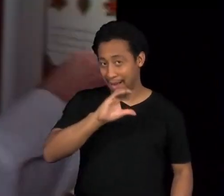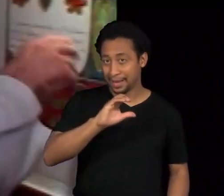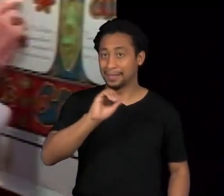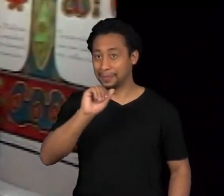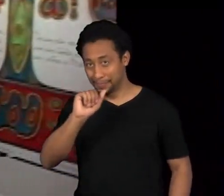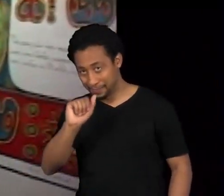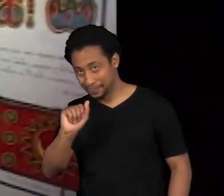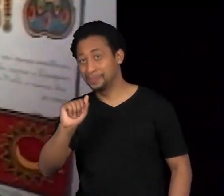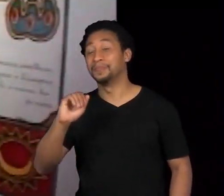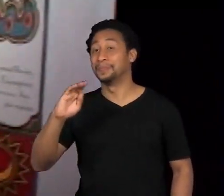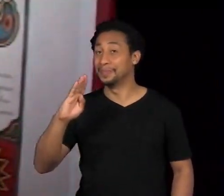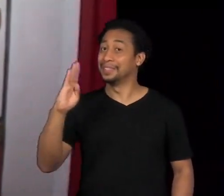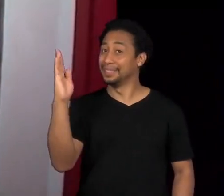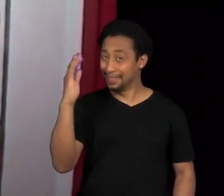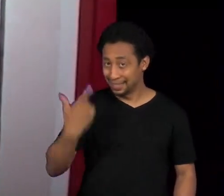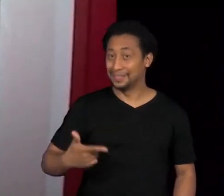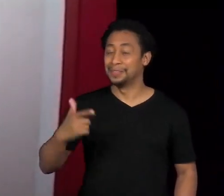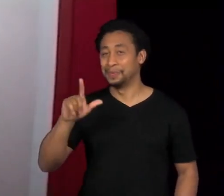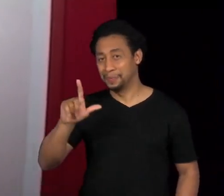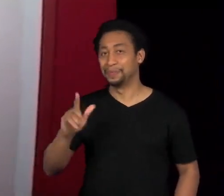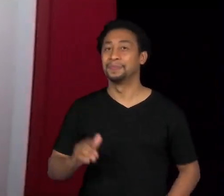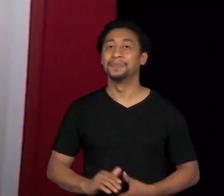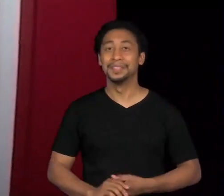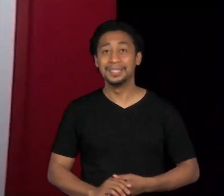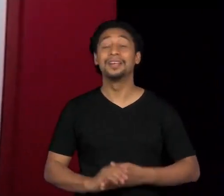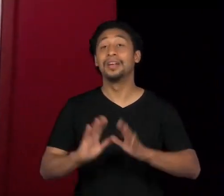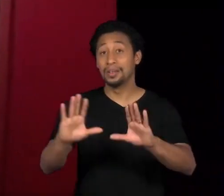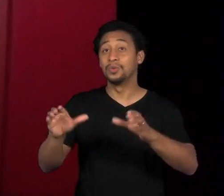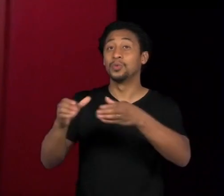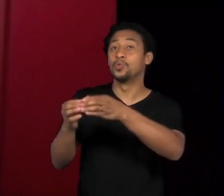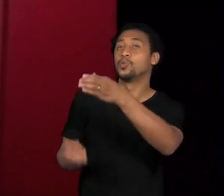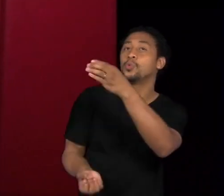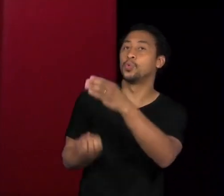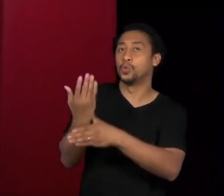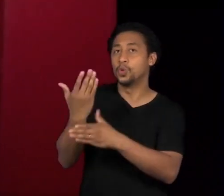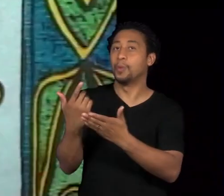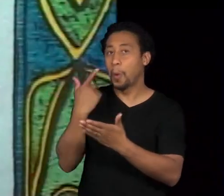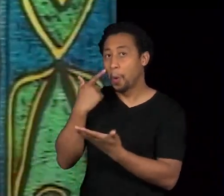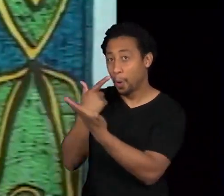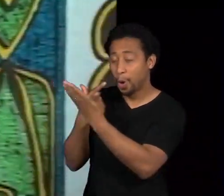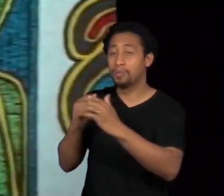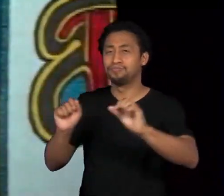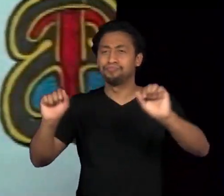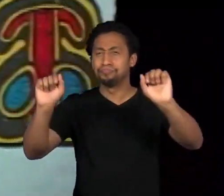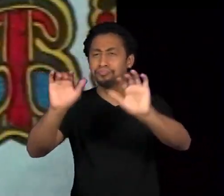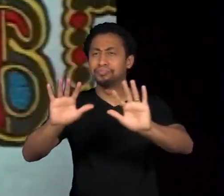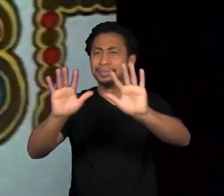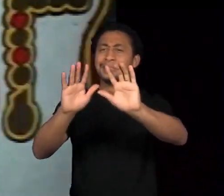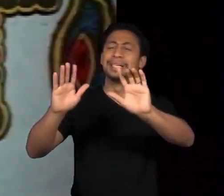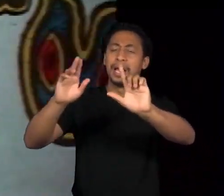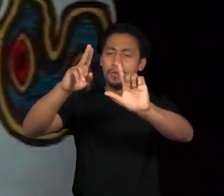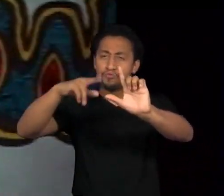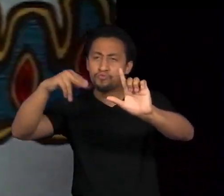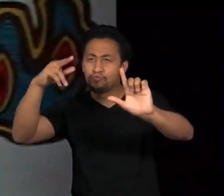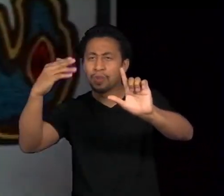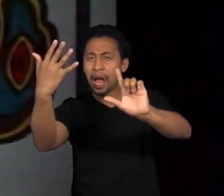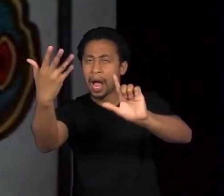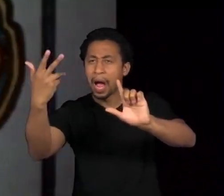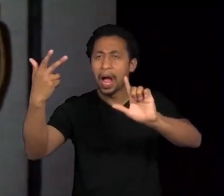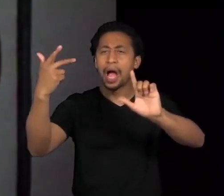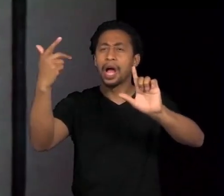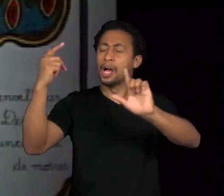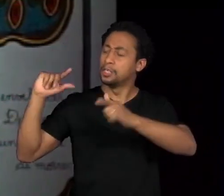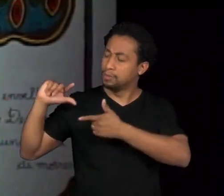Ariano fundou o movimento armorial com o objetivo de criar uma arte erudita a partir de elementos da